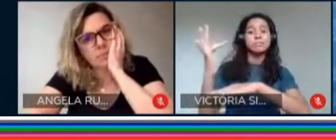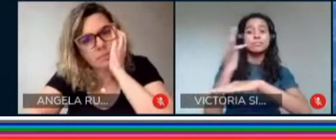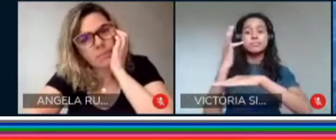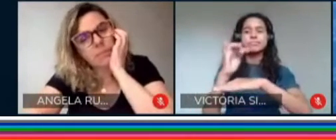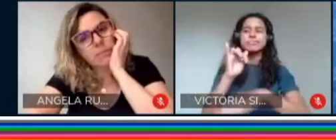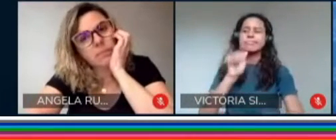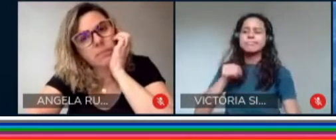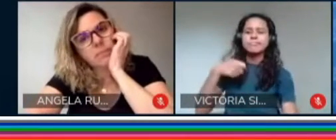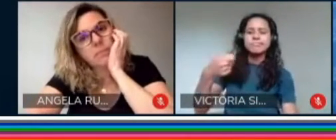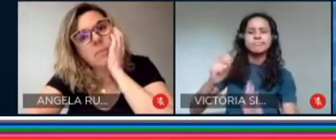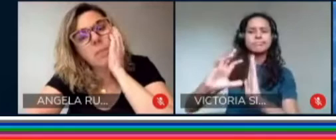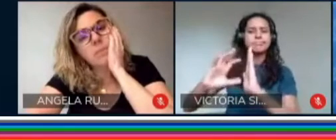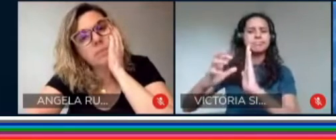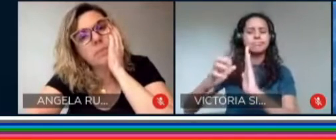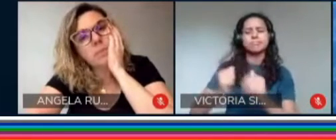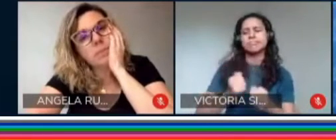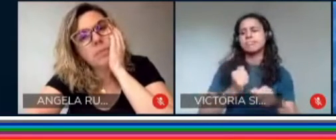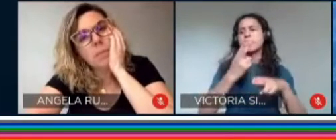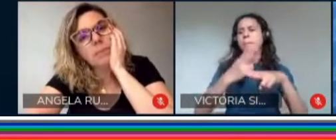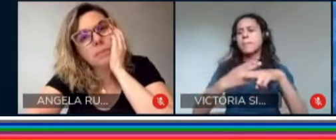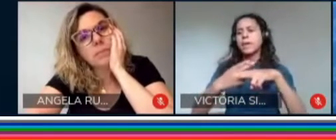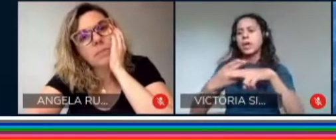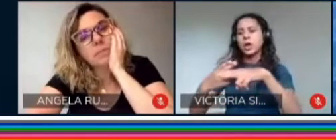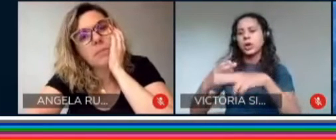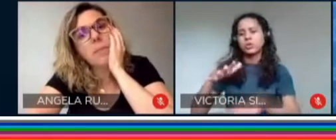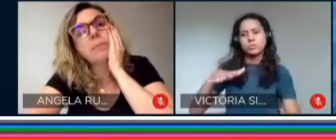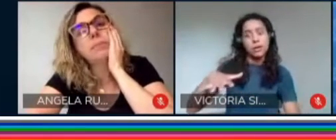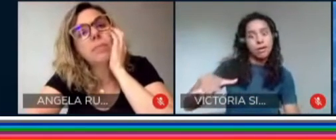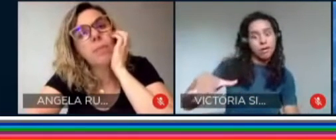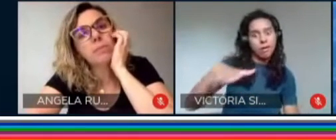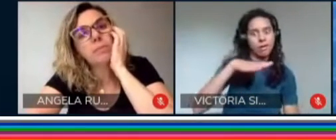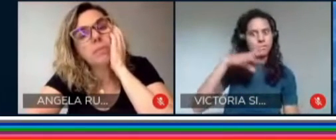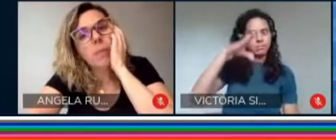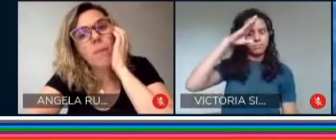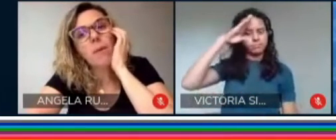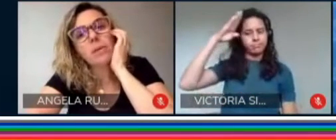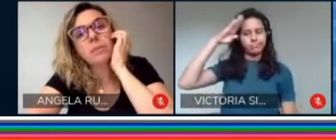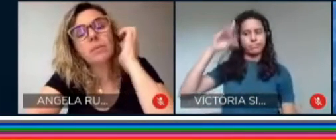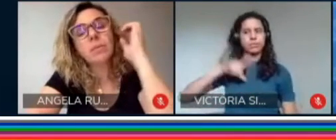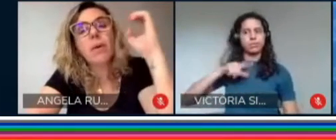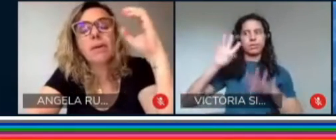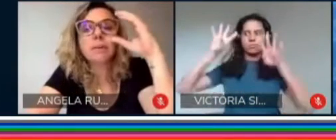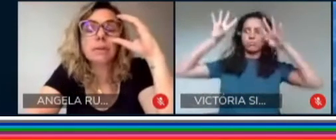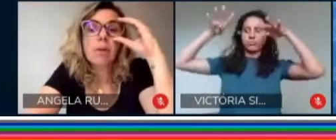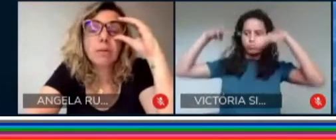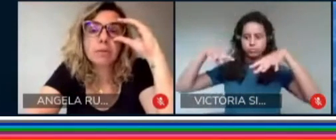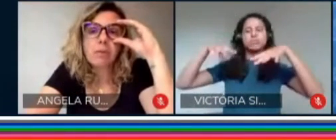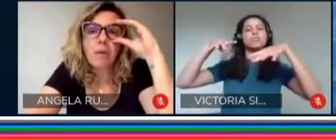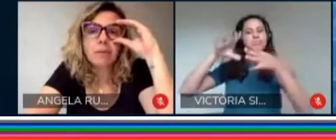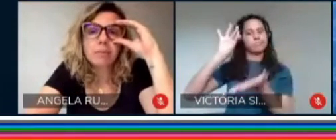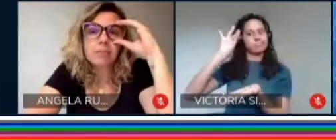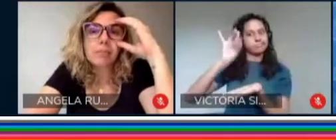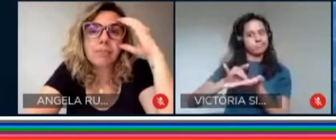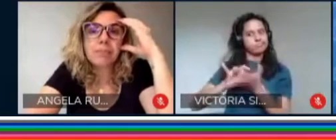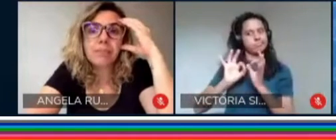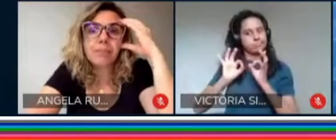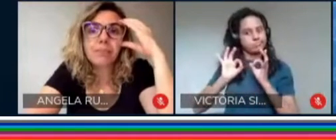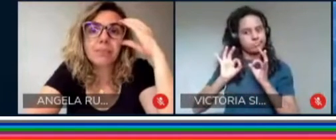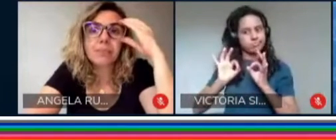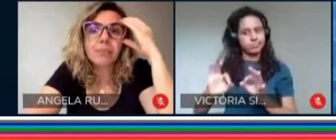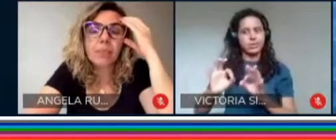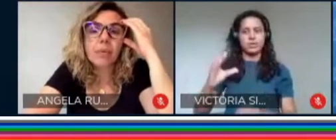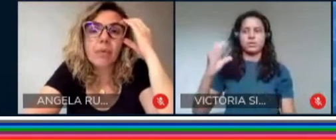ou como são os periódicos científicos avaliados, né? Como eu falei para vocês, existem bases